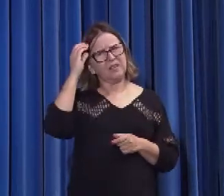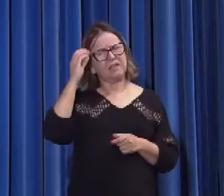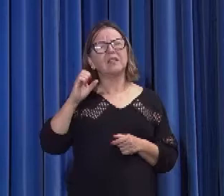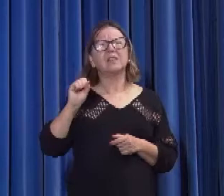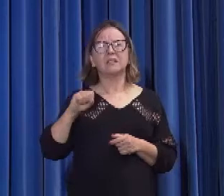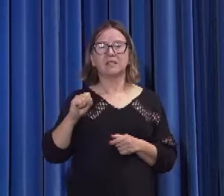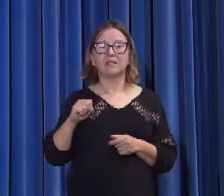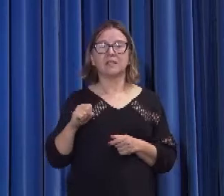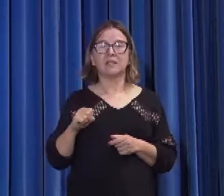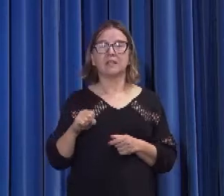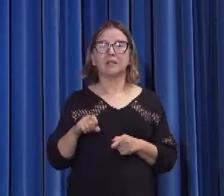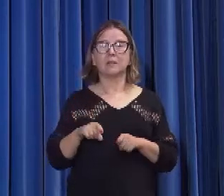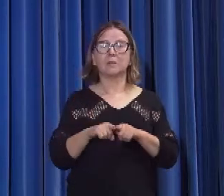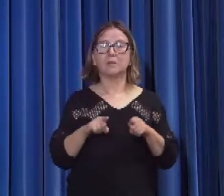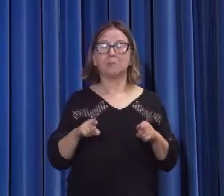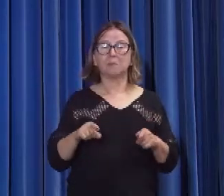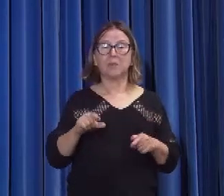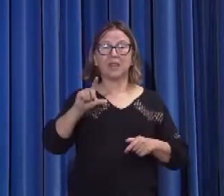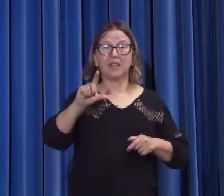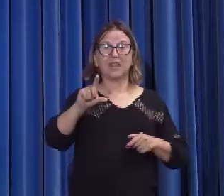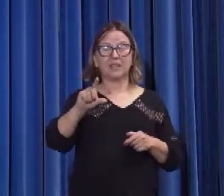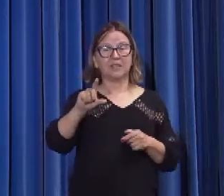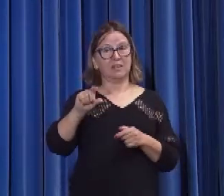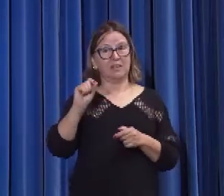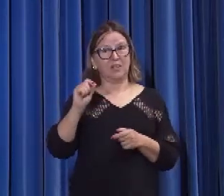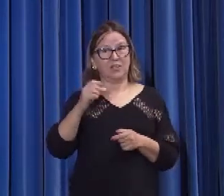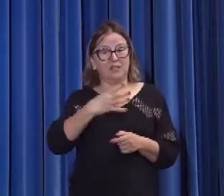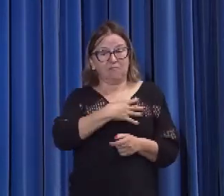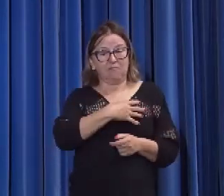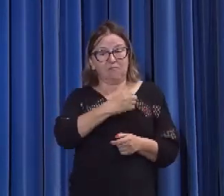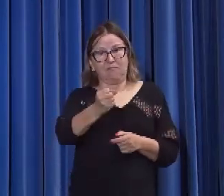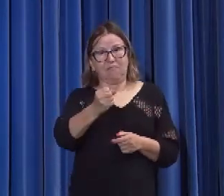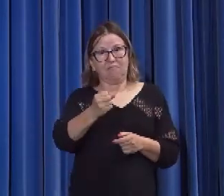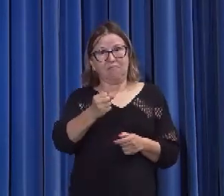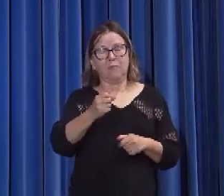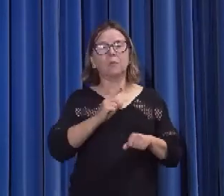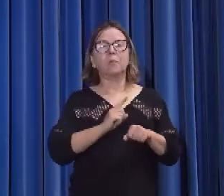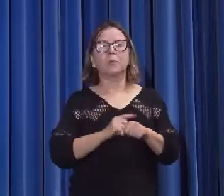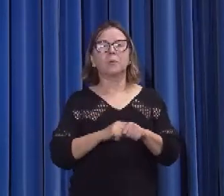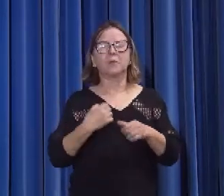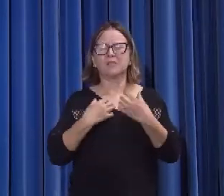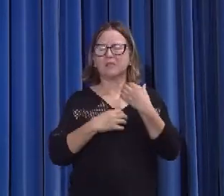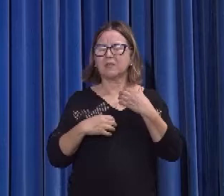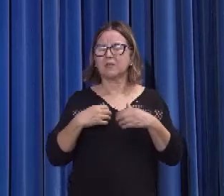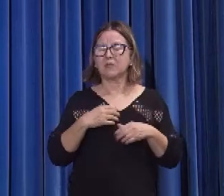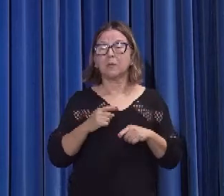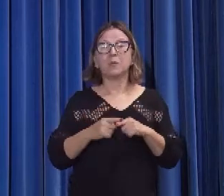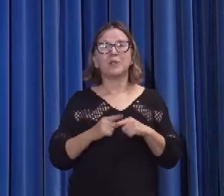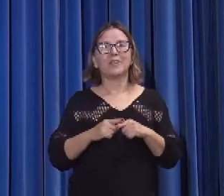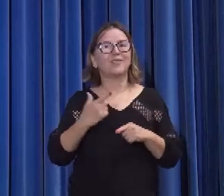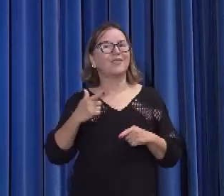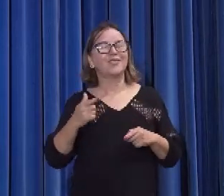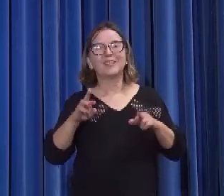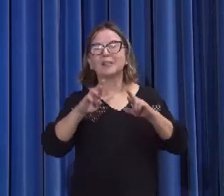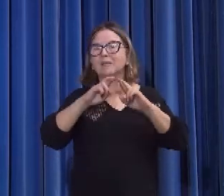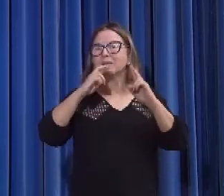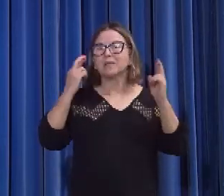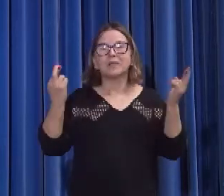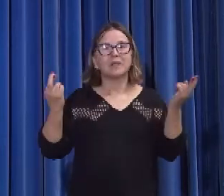Mas elas tomam essa atitude desesperadamente, por não terem esperança.